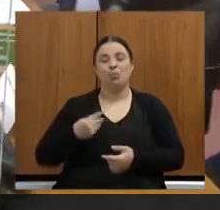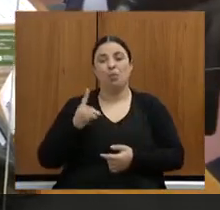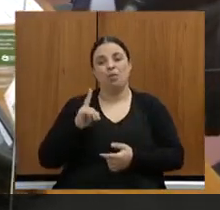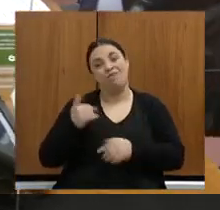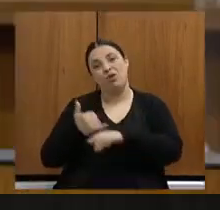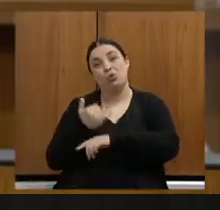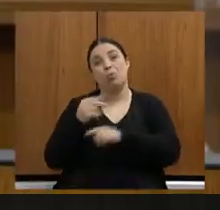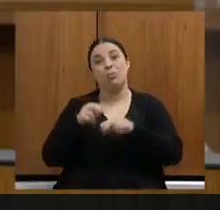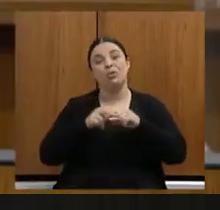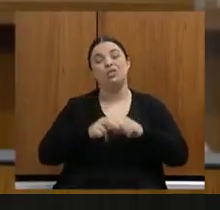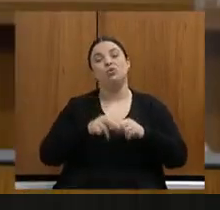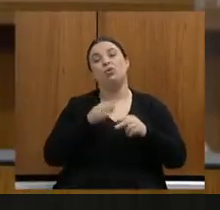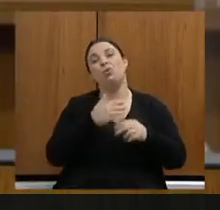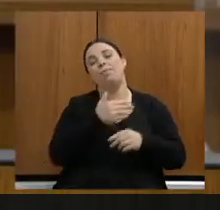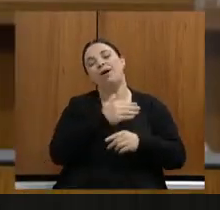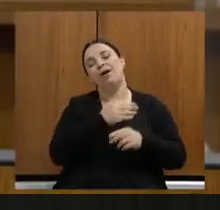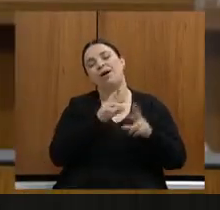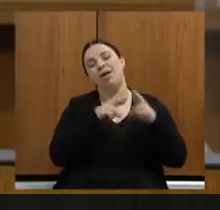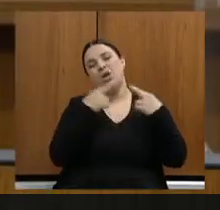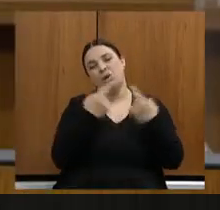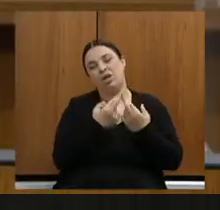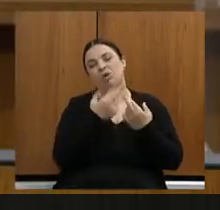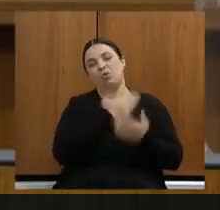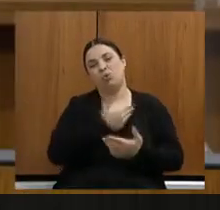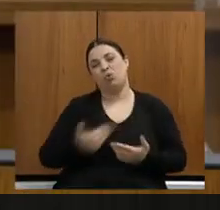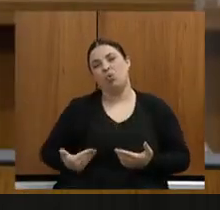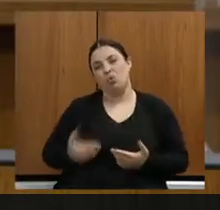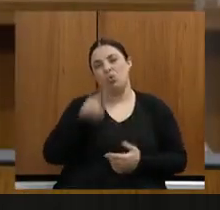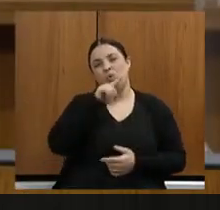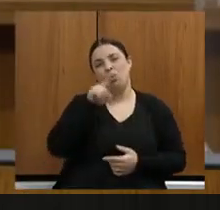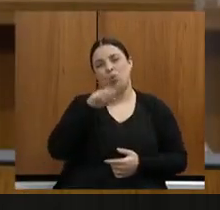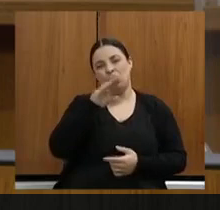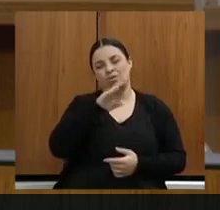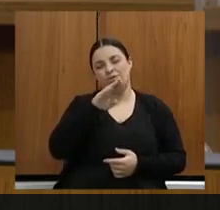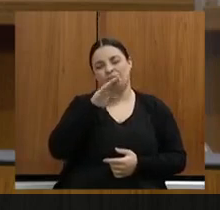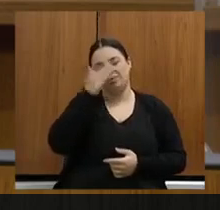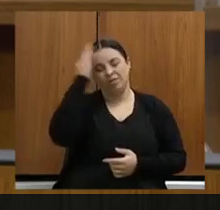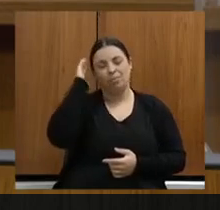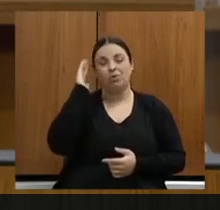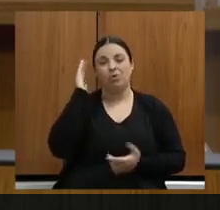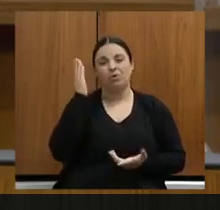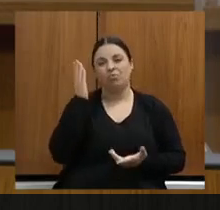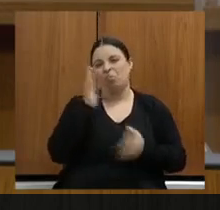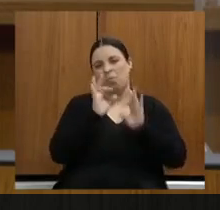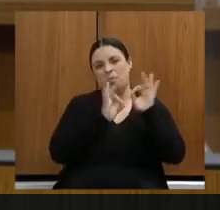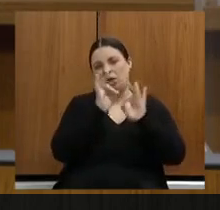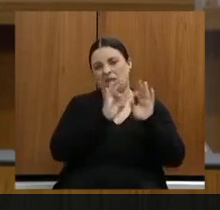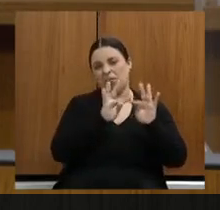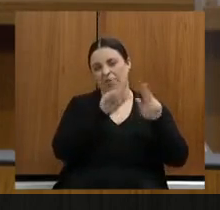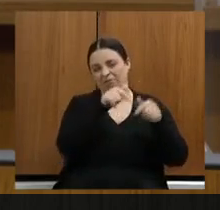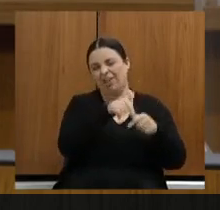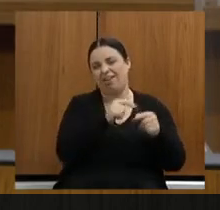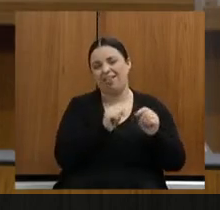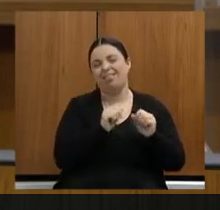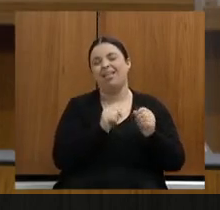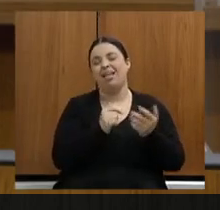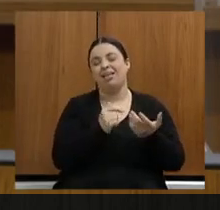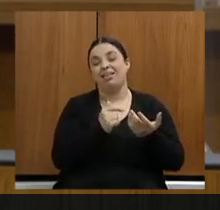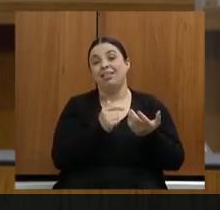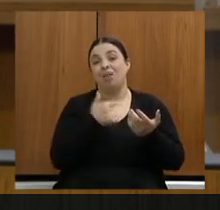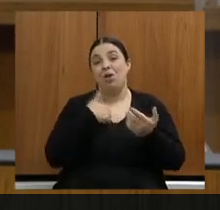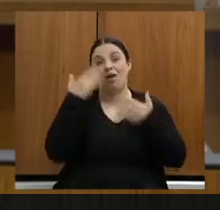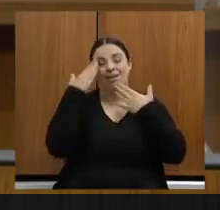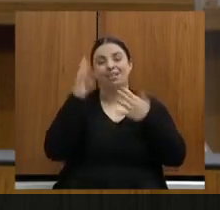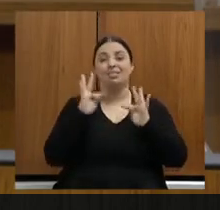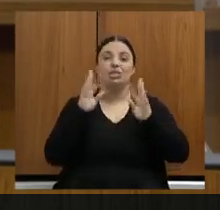reunião com o governador de encerramento de um programa de dessas meses liderados por isso não estão aqui mas também agradeço a eles por